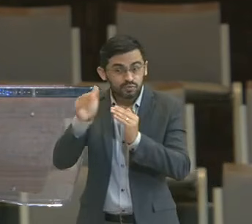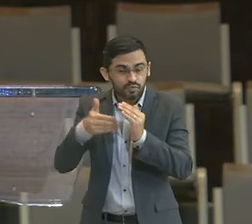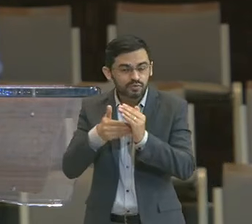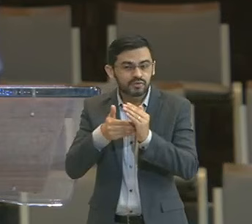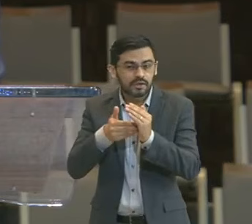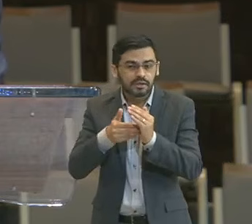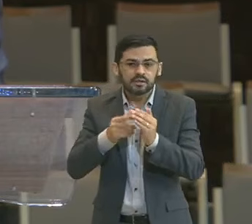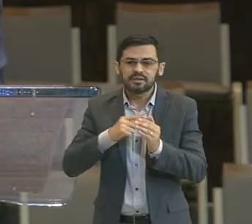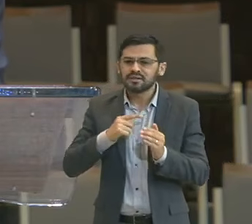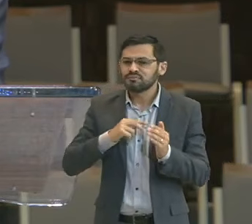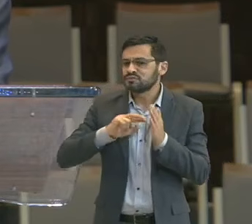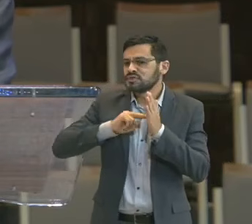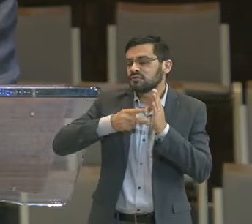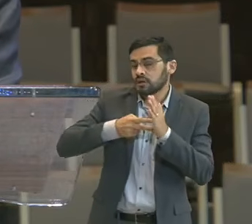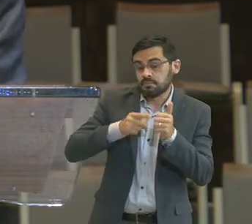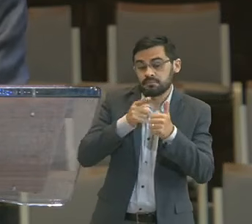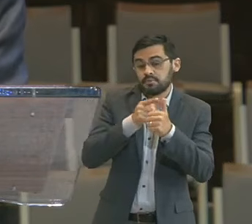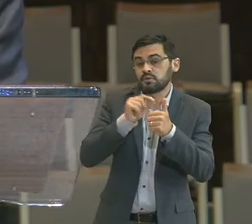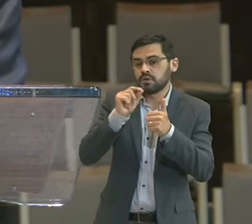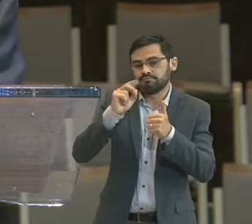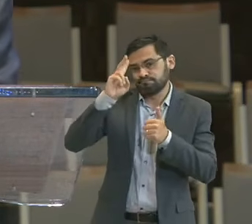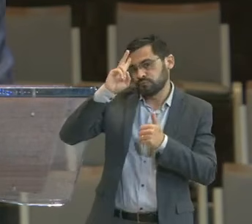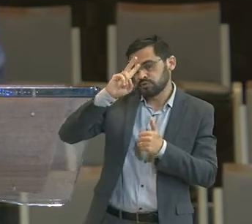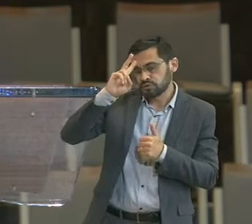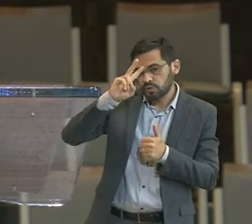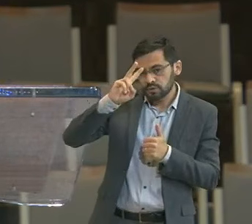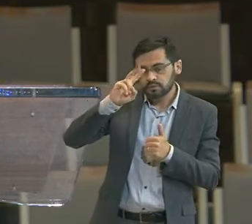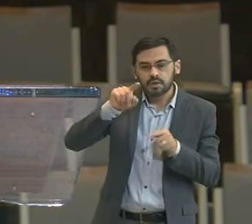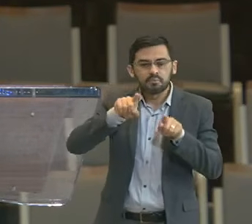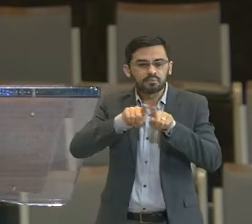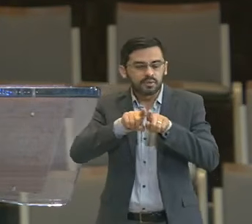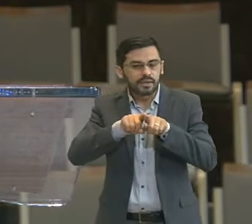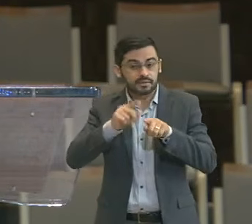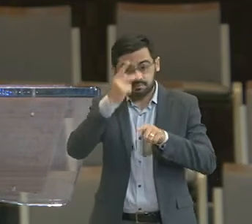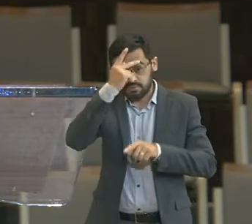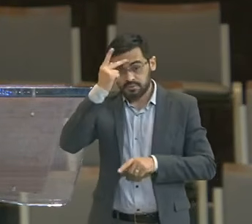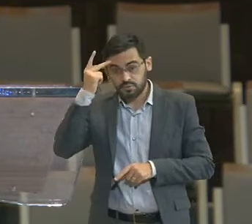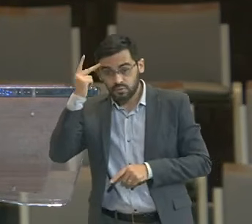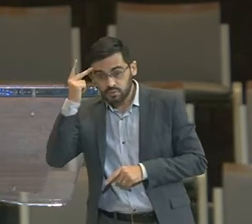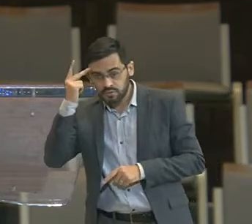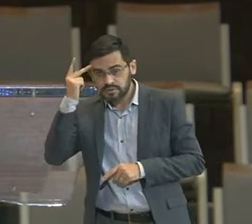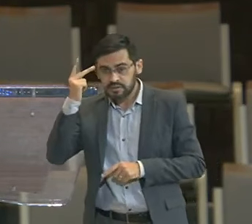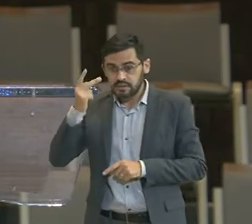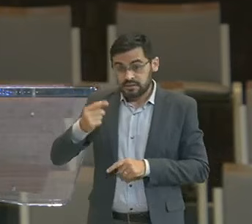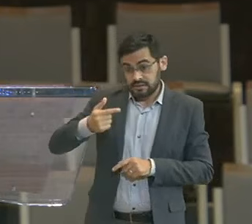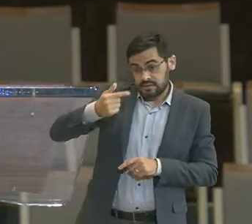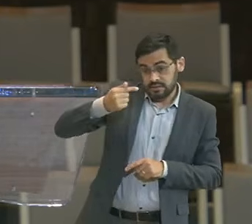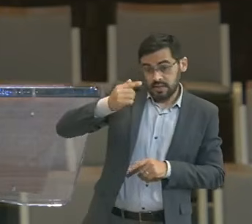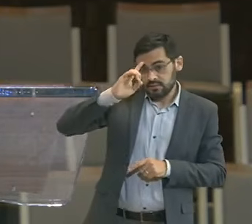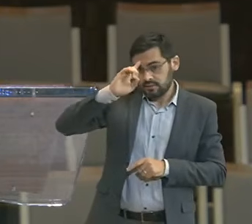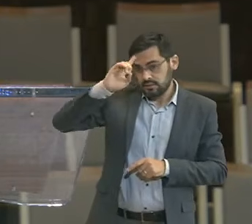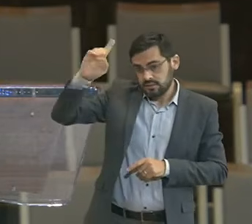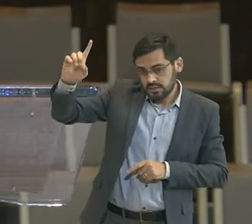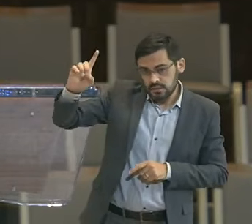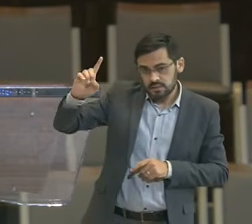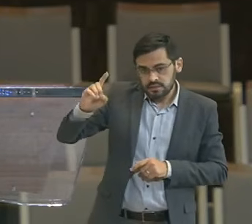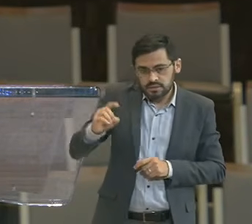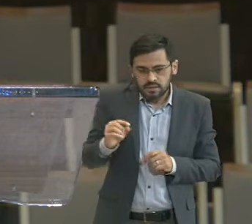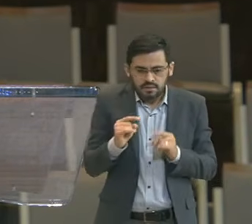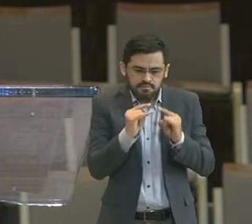E ela tinha um sentido primeiro histórico, porque as pessoas passavam 7 dias em